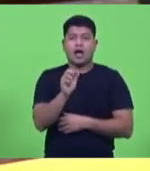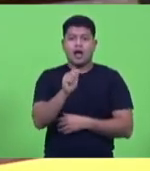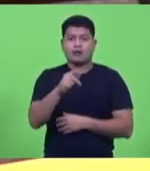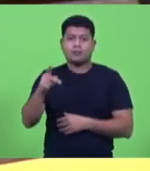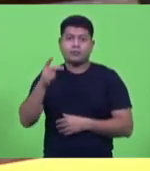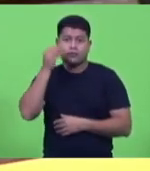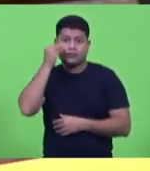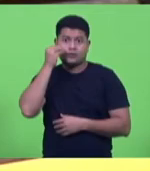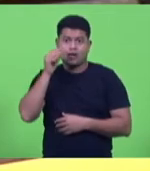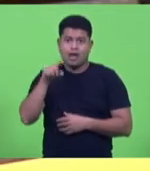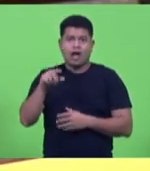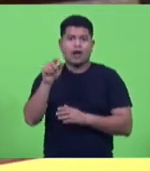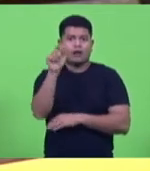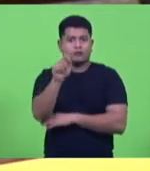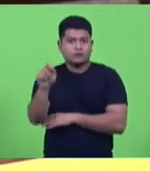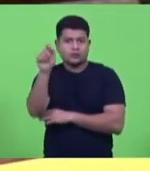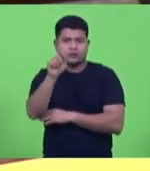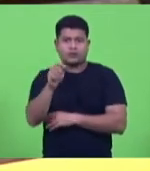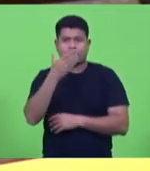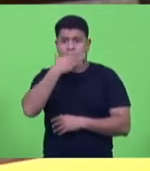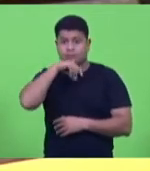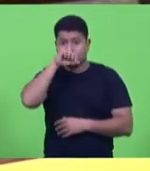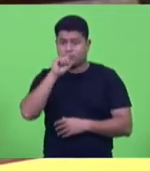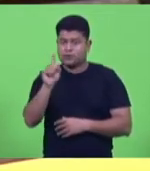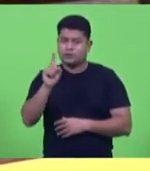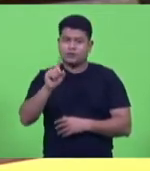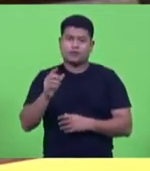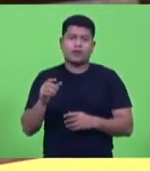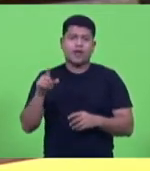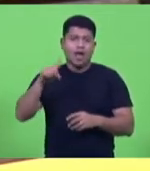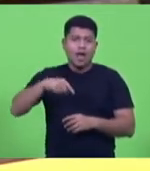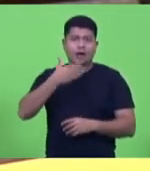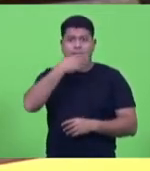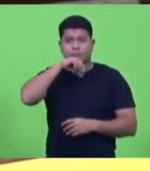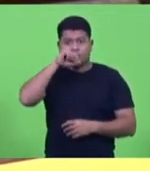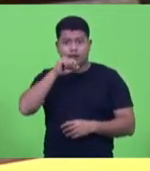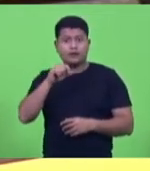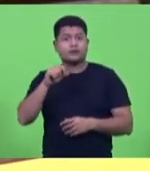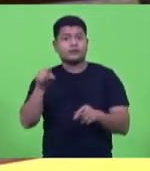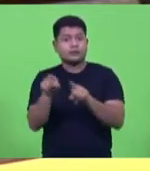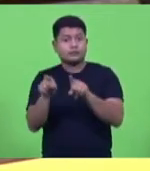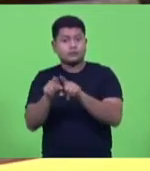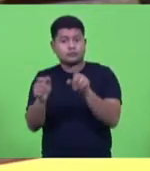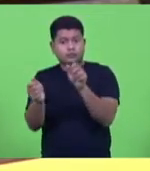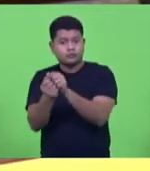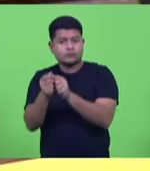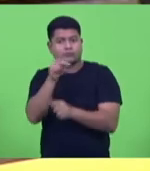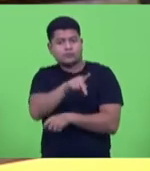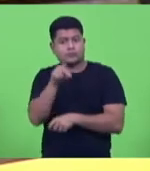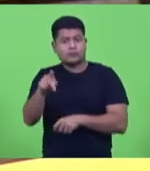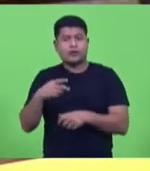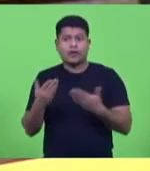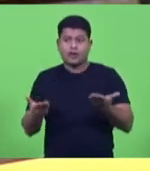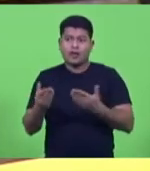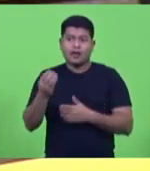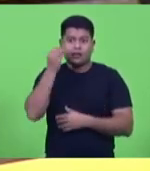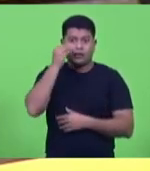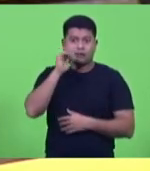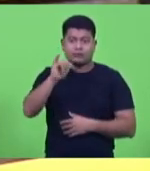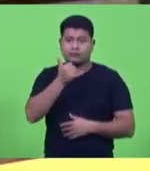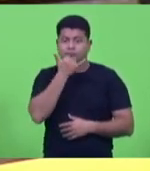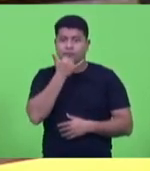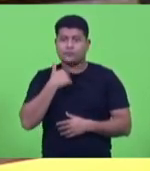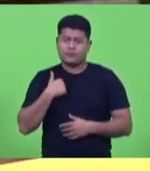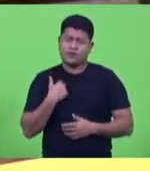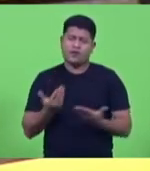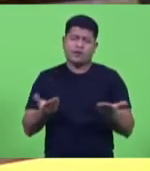uma associação de pais apenas, é uma associação de pais e professores, tentou justificar. Eu, obviamente, discordo